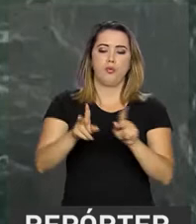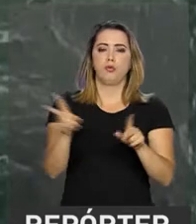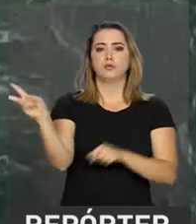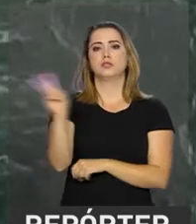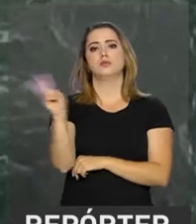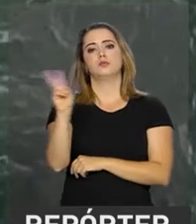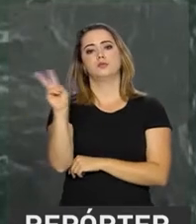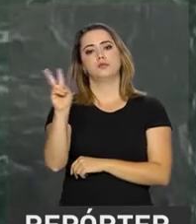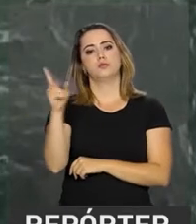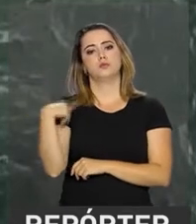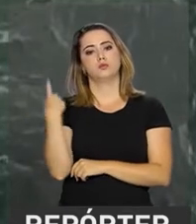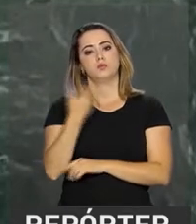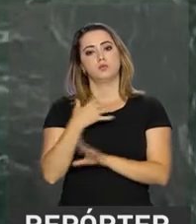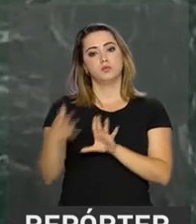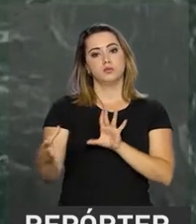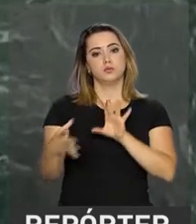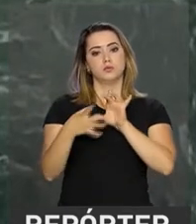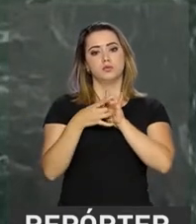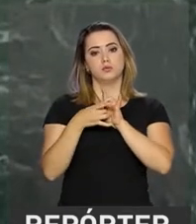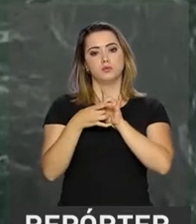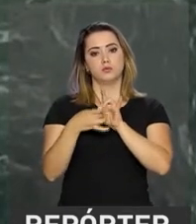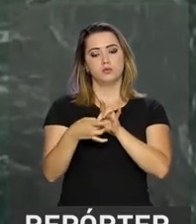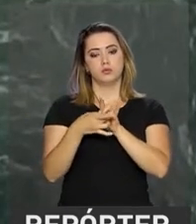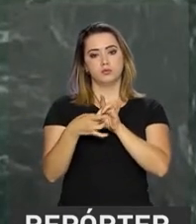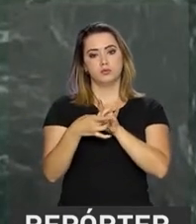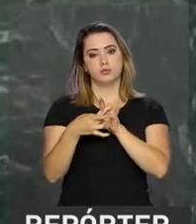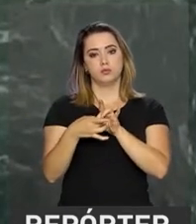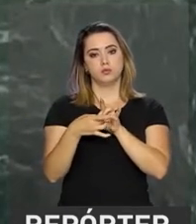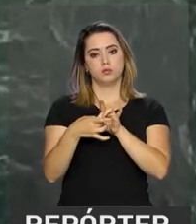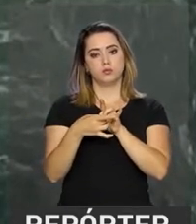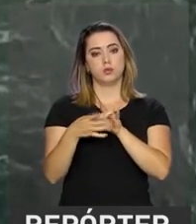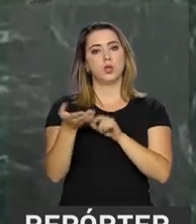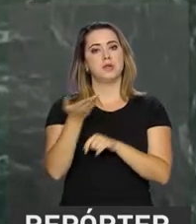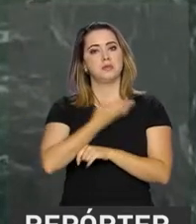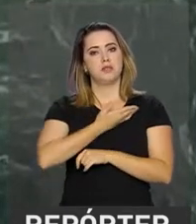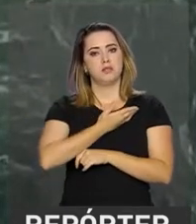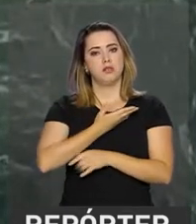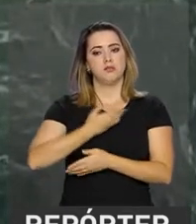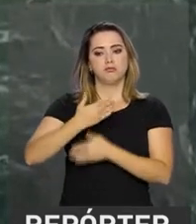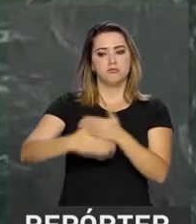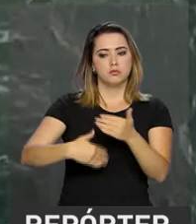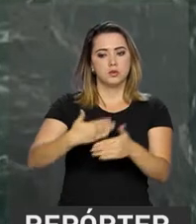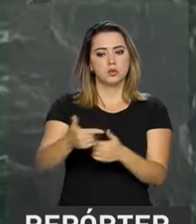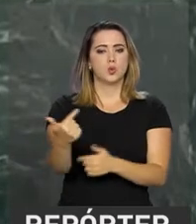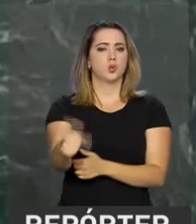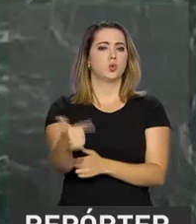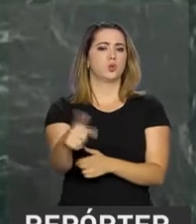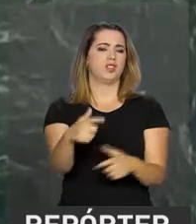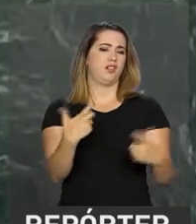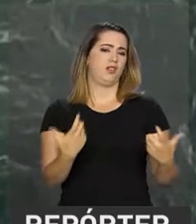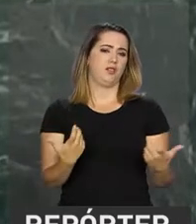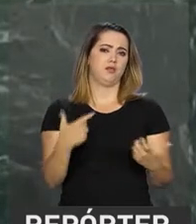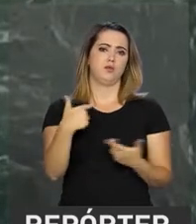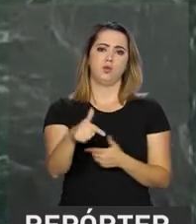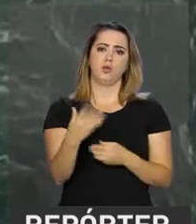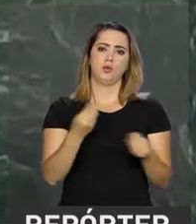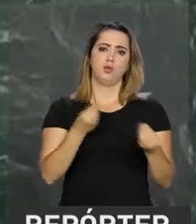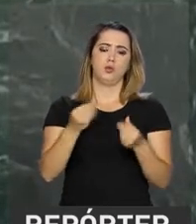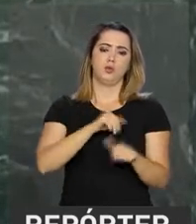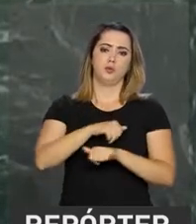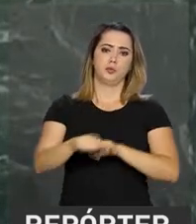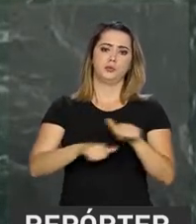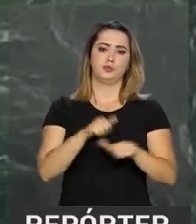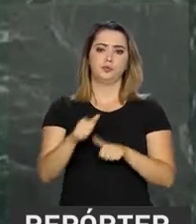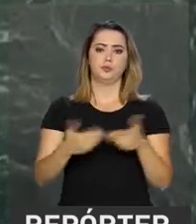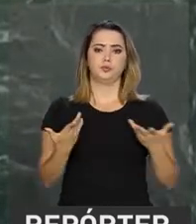quem nos ligam vínculos fraternais. Já não há mais espaço para